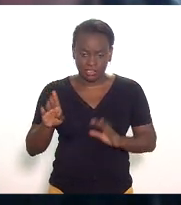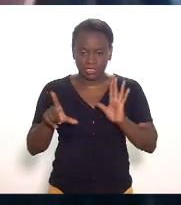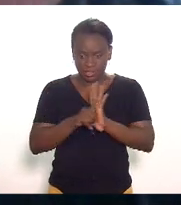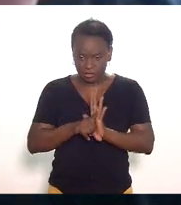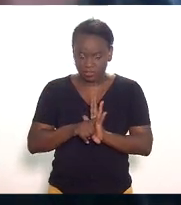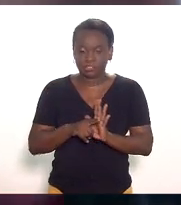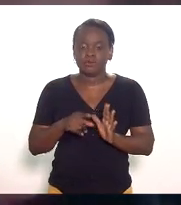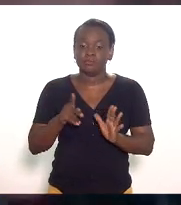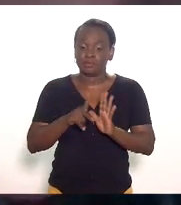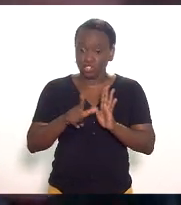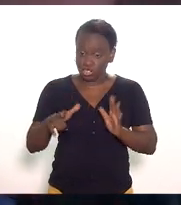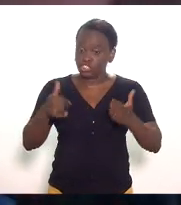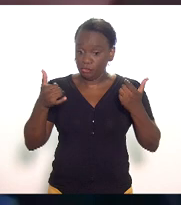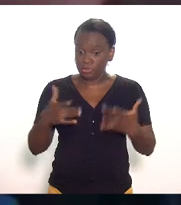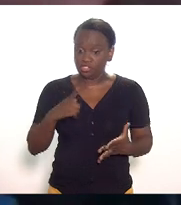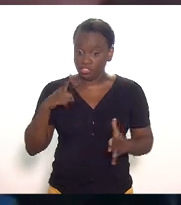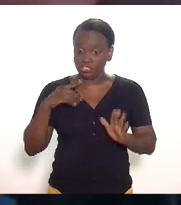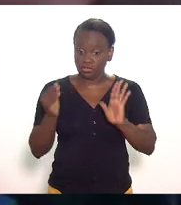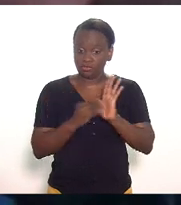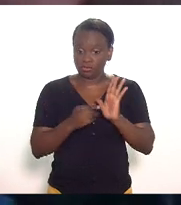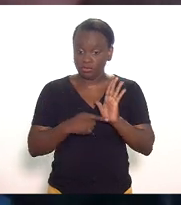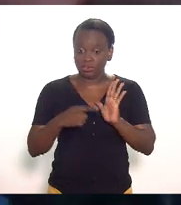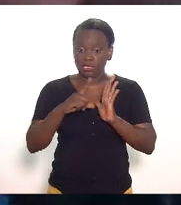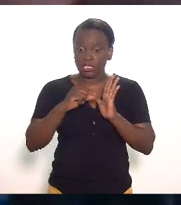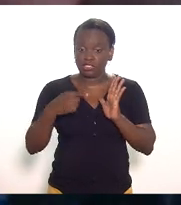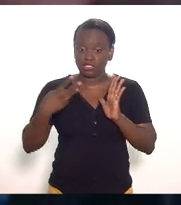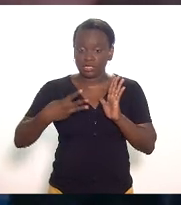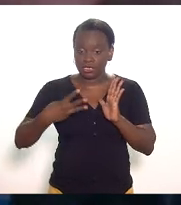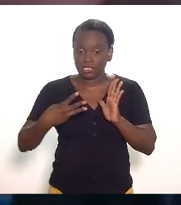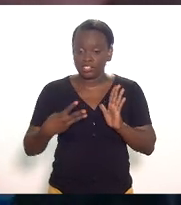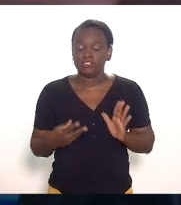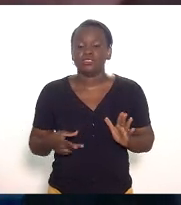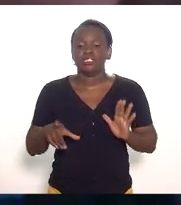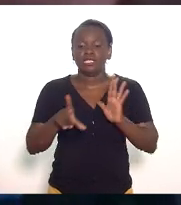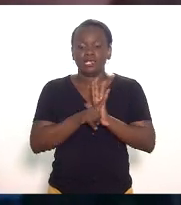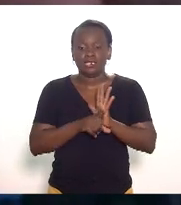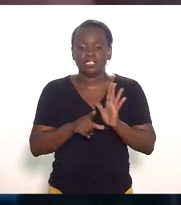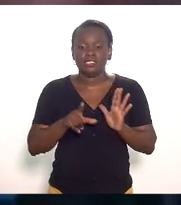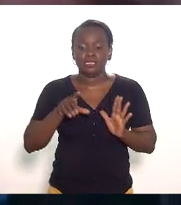projeto cita ele no artigo 3º, é a Lei